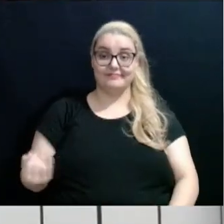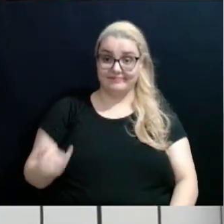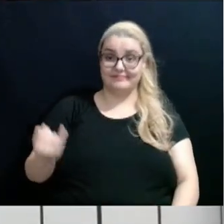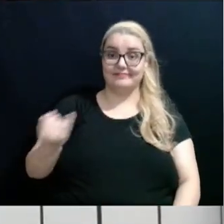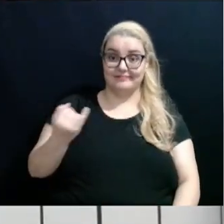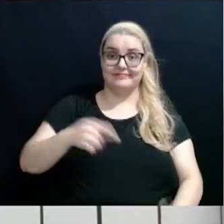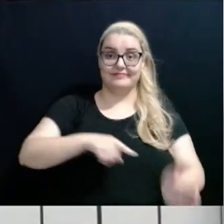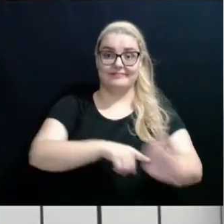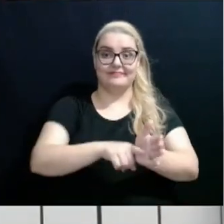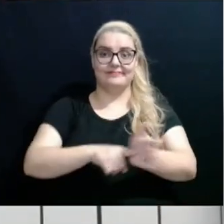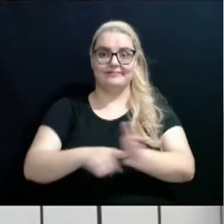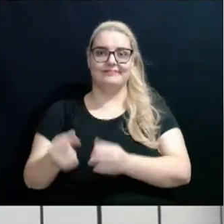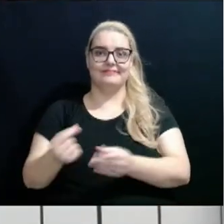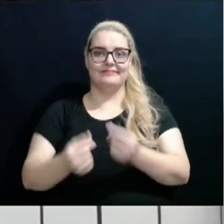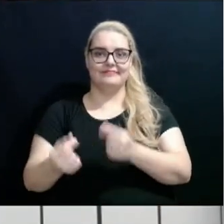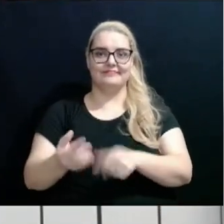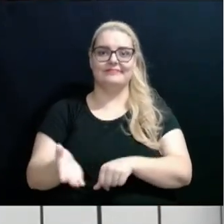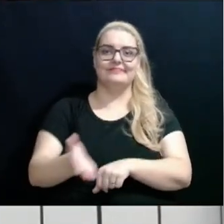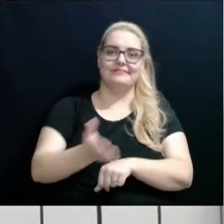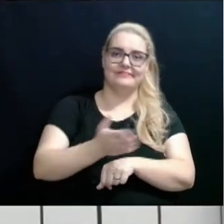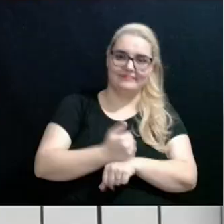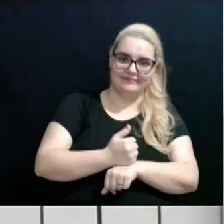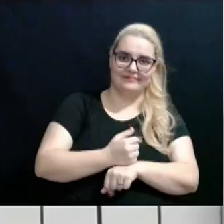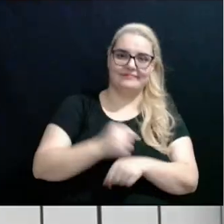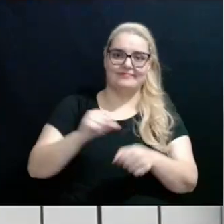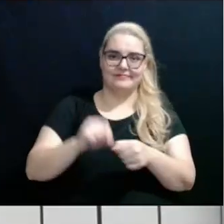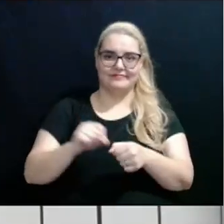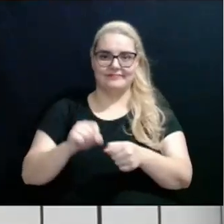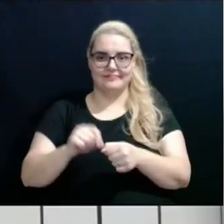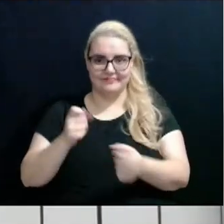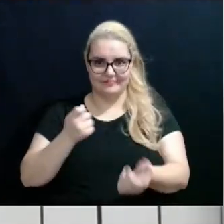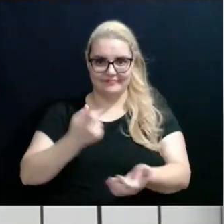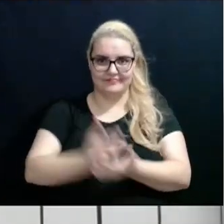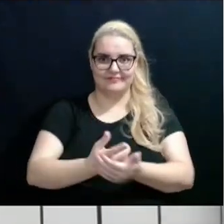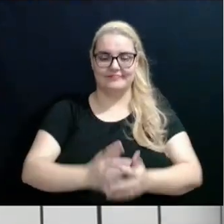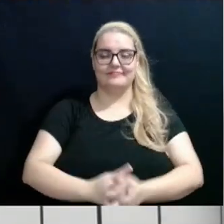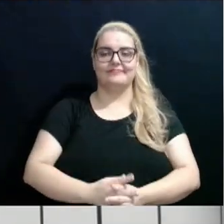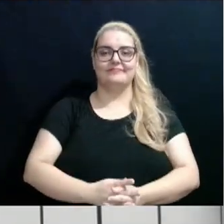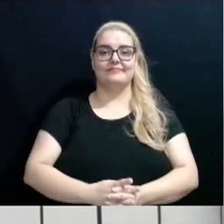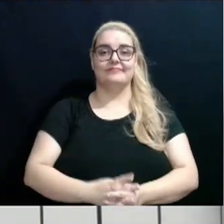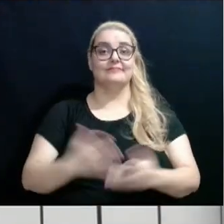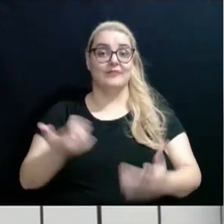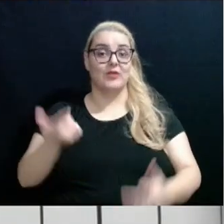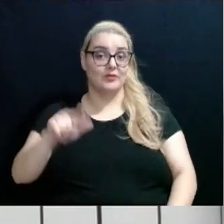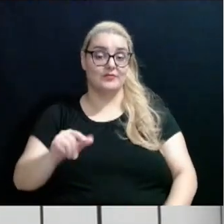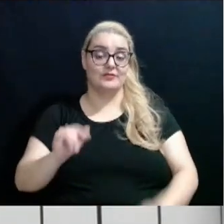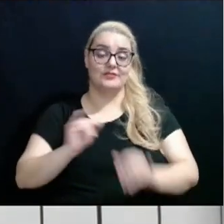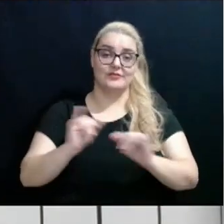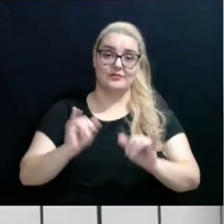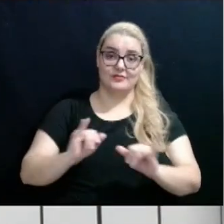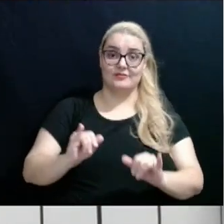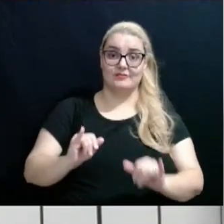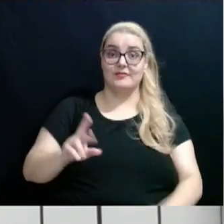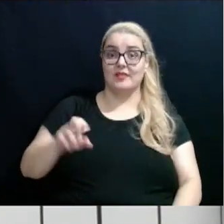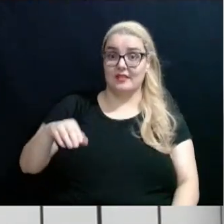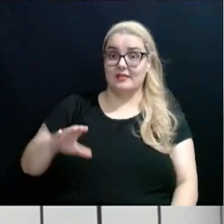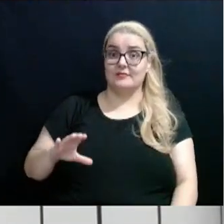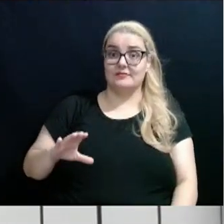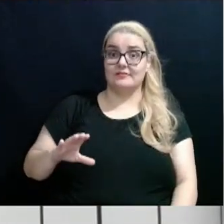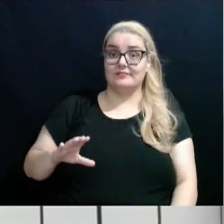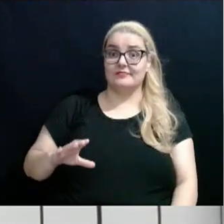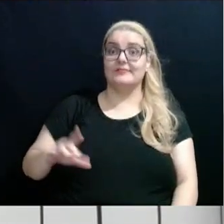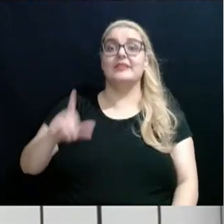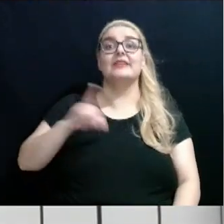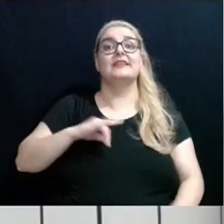os preços antes de realizar esta compra. Bom, a gente segue aqui com as notícias da metrópole e tem